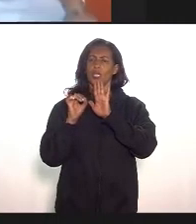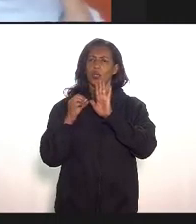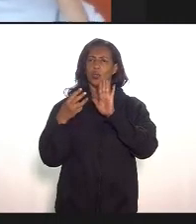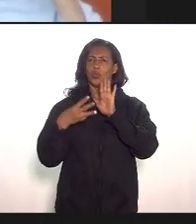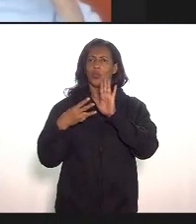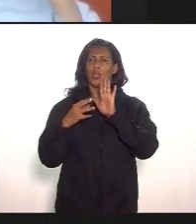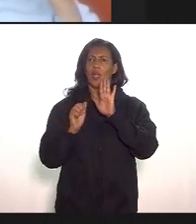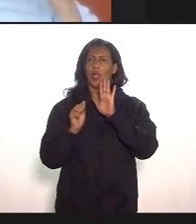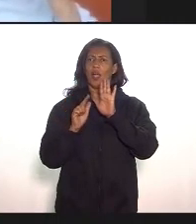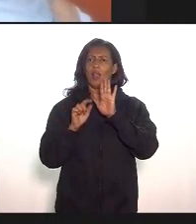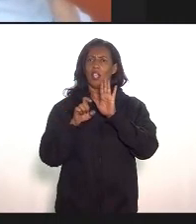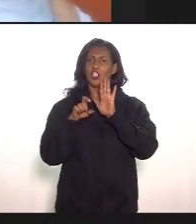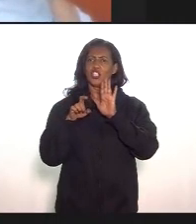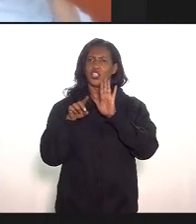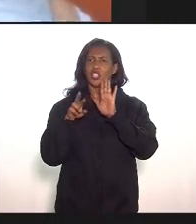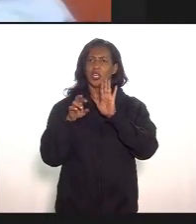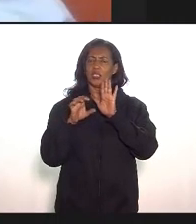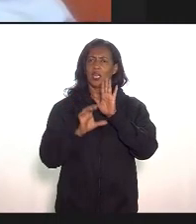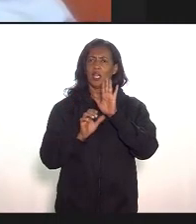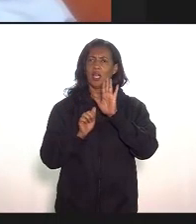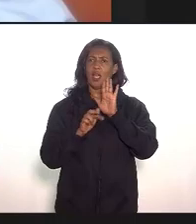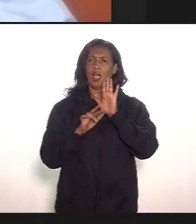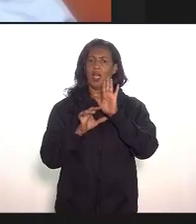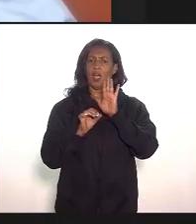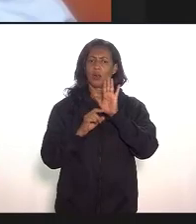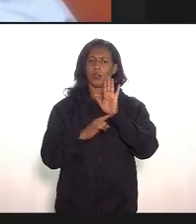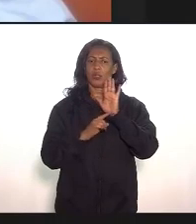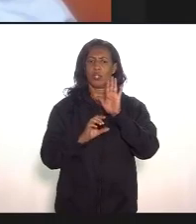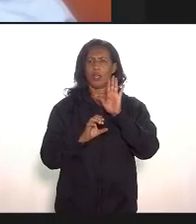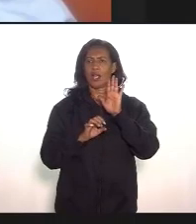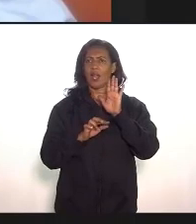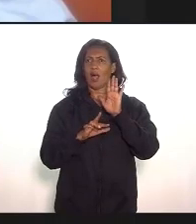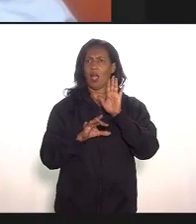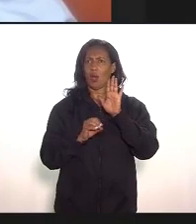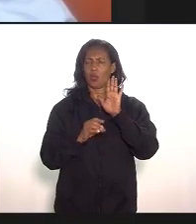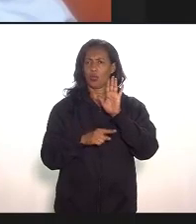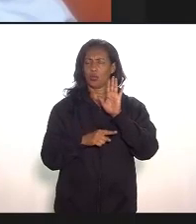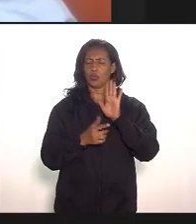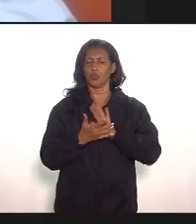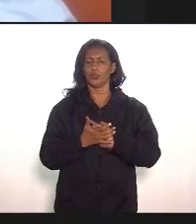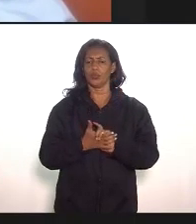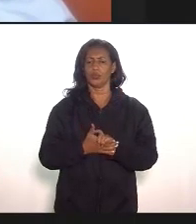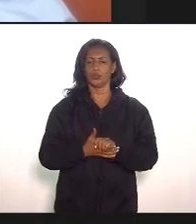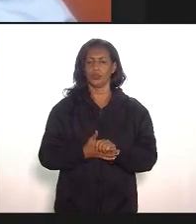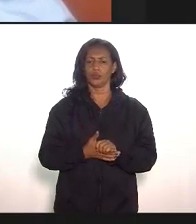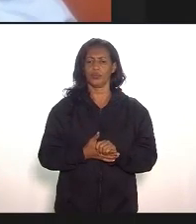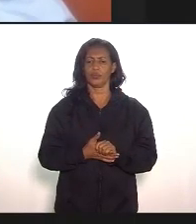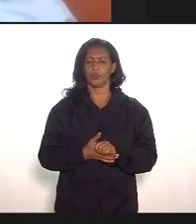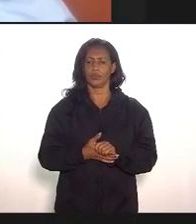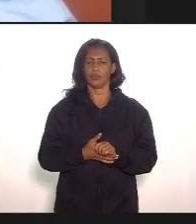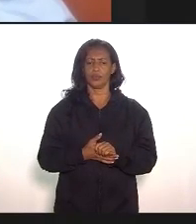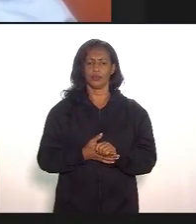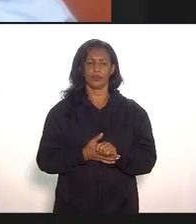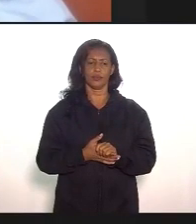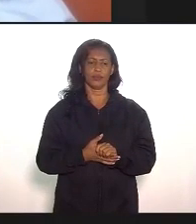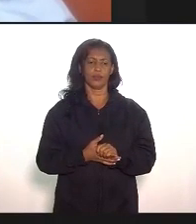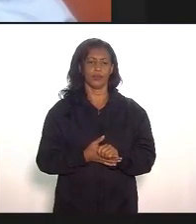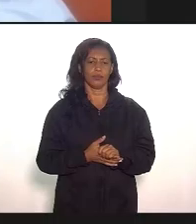Alexandre Freitas, Carlos Macedo e agora o deputado Flávio Serafim. Deputada Célia